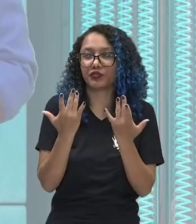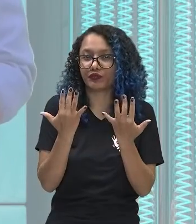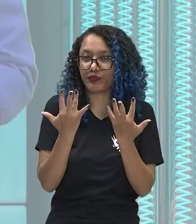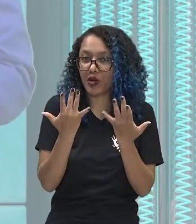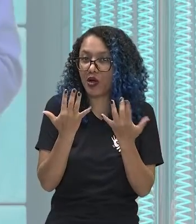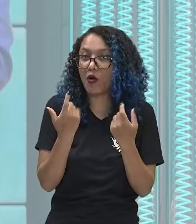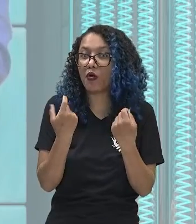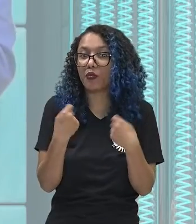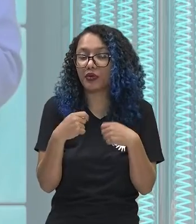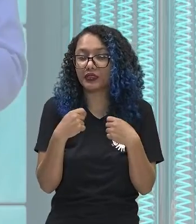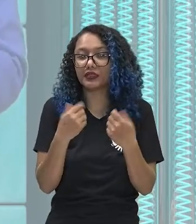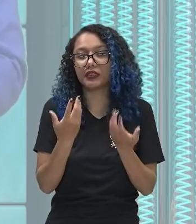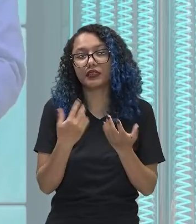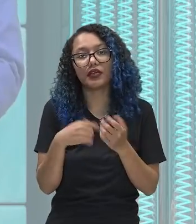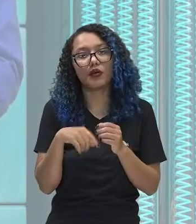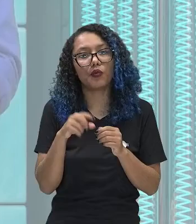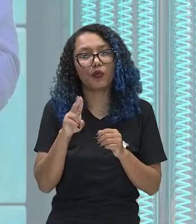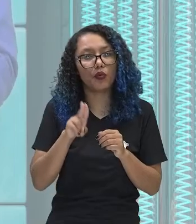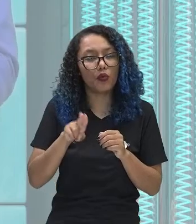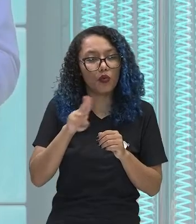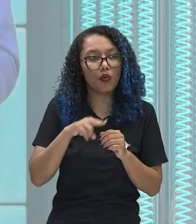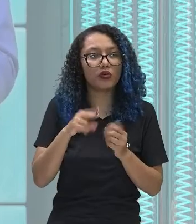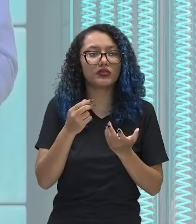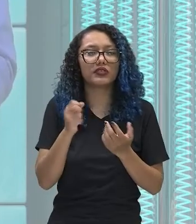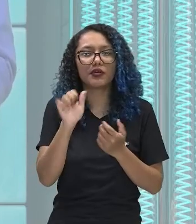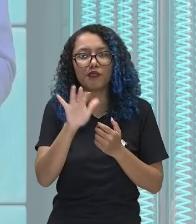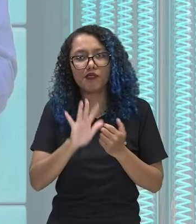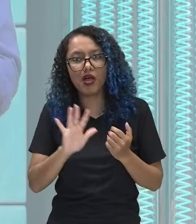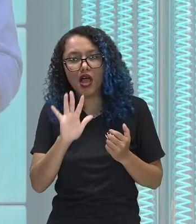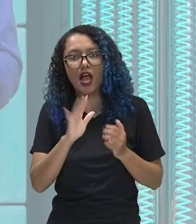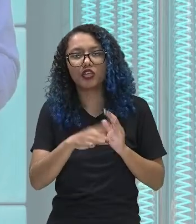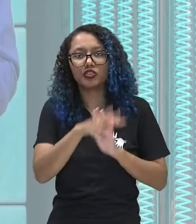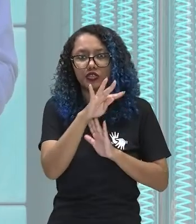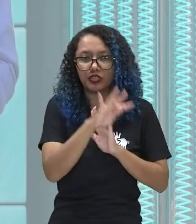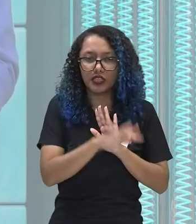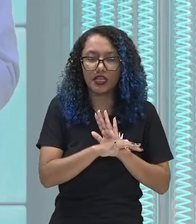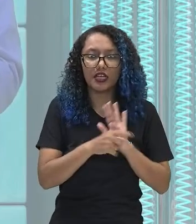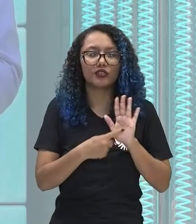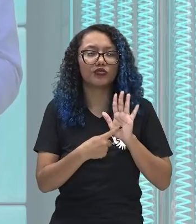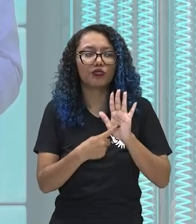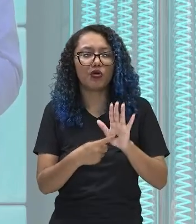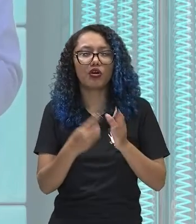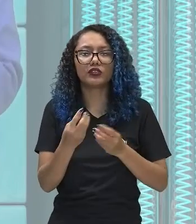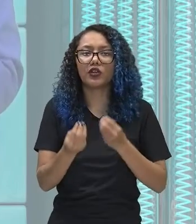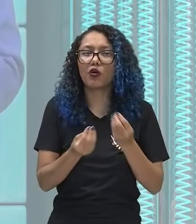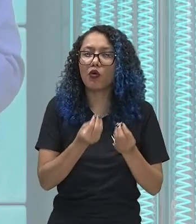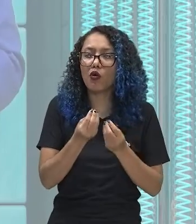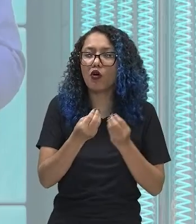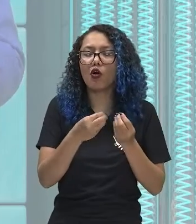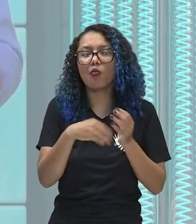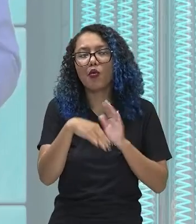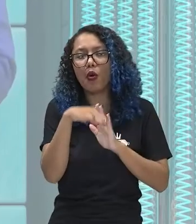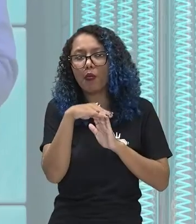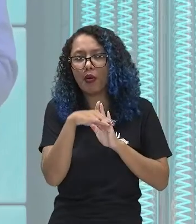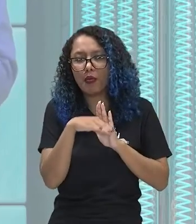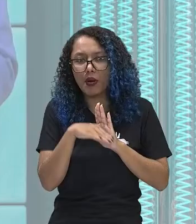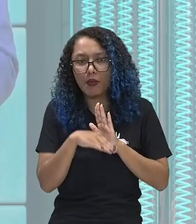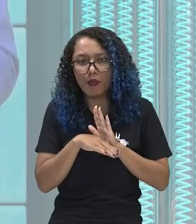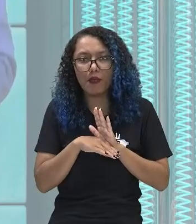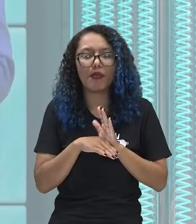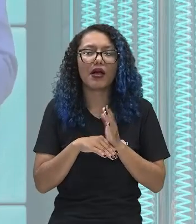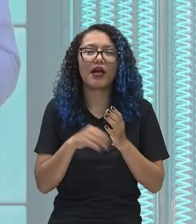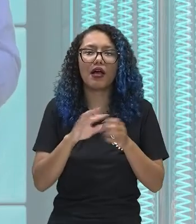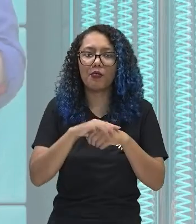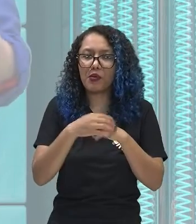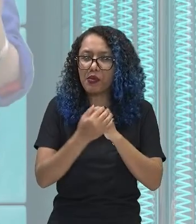não verbal, né? Ensinando, ilustrando como você deve cuidar das suas